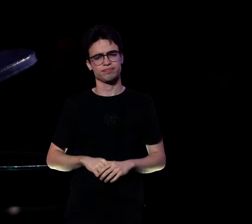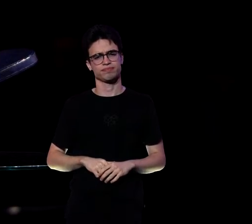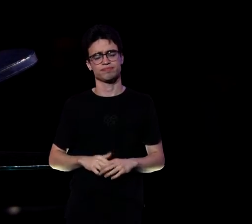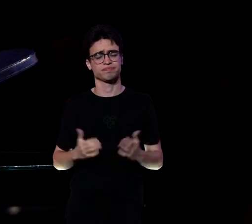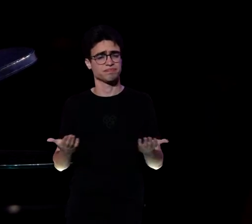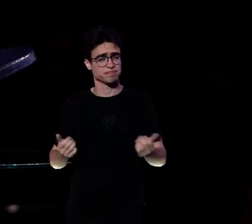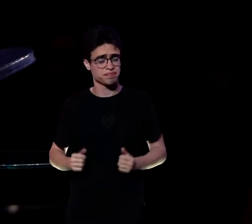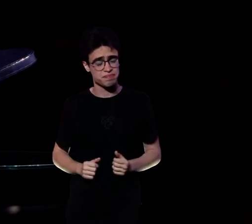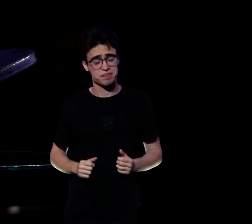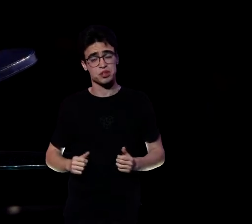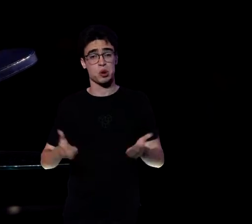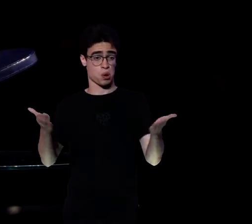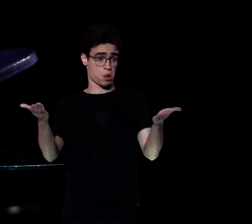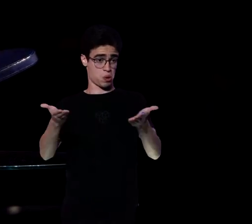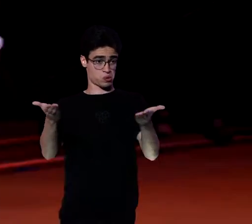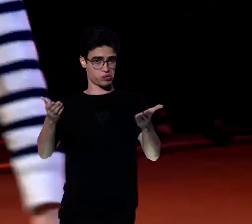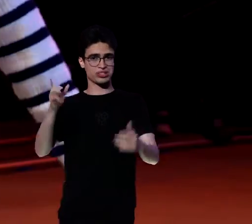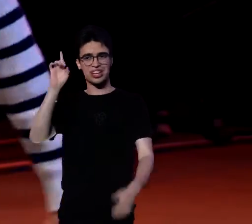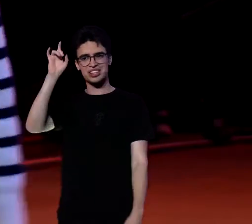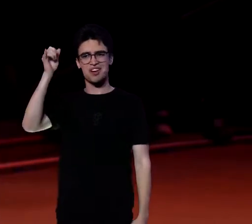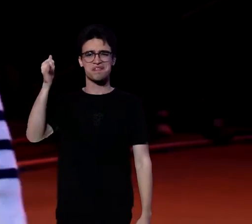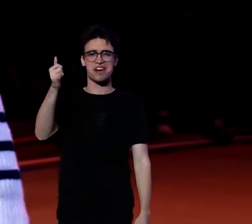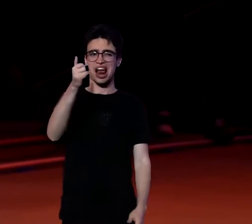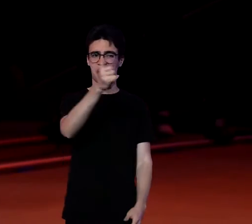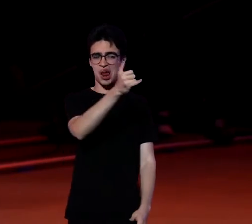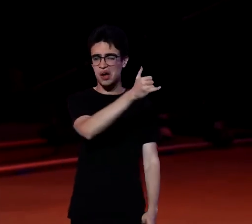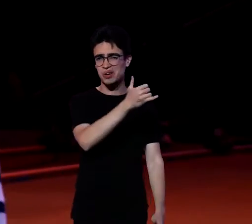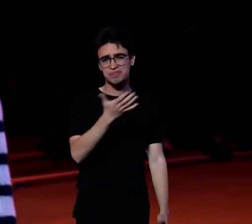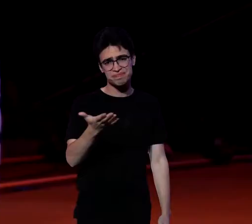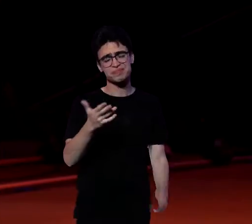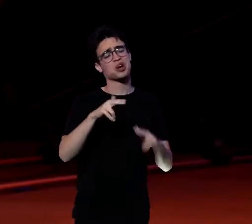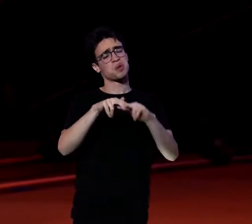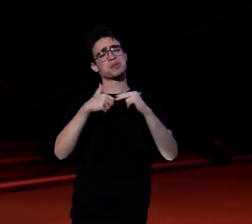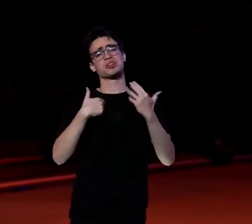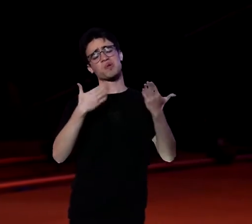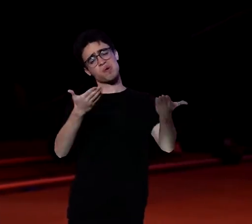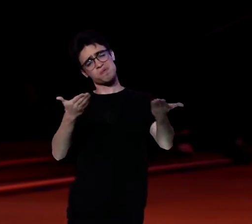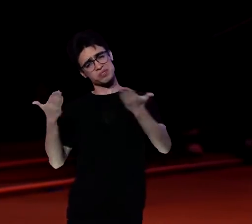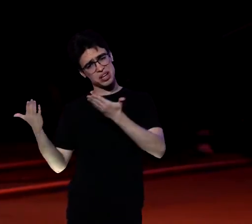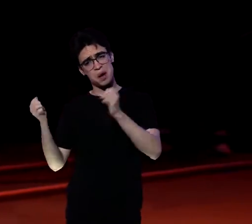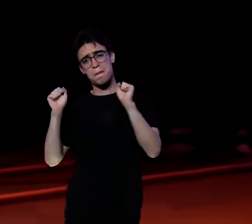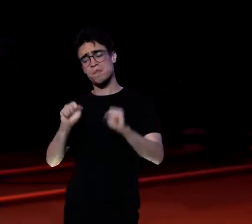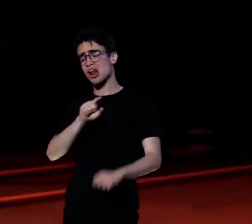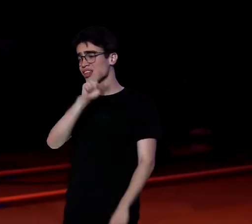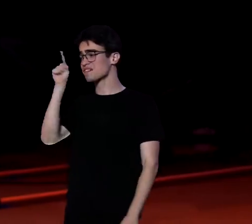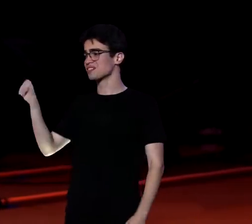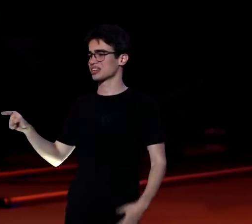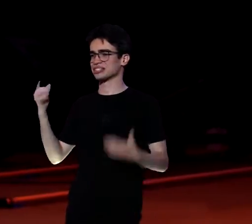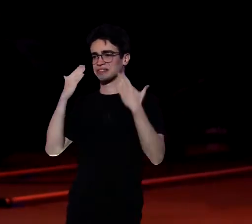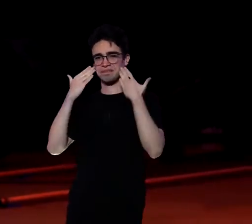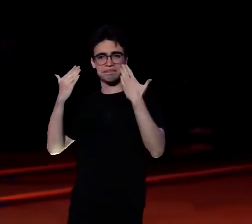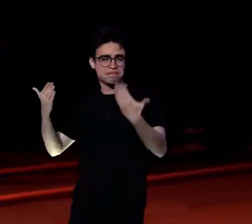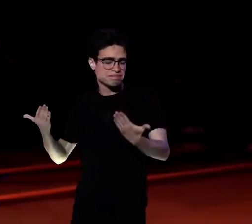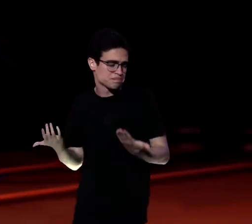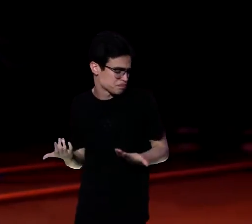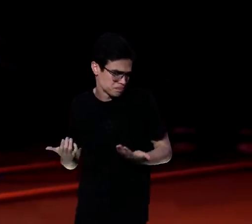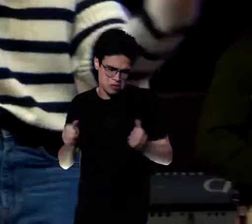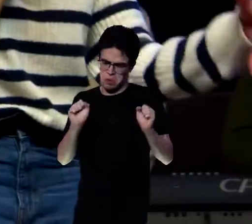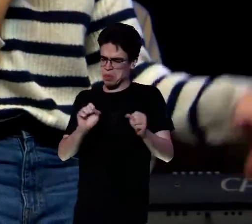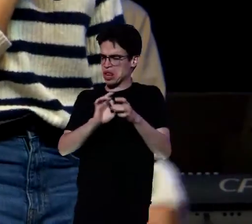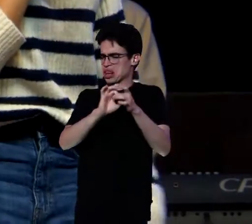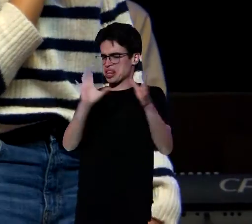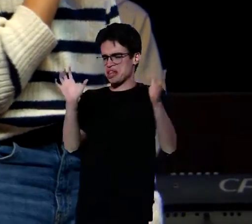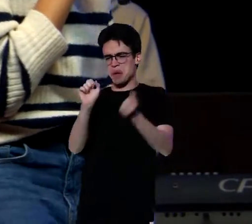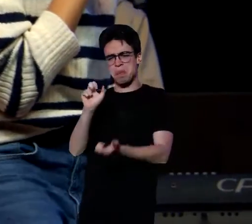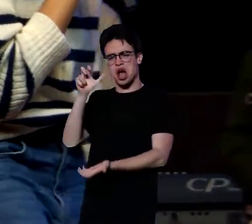Se Deus falou com você hoje, eu quero te convidar a você vir aqui na frente. Sei lá, se ajoelha, fica de